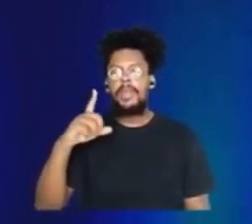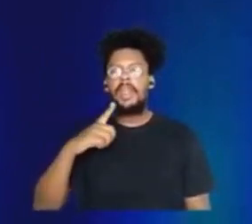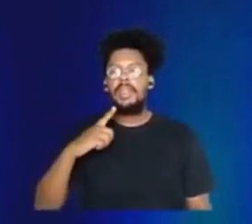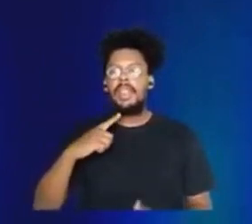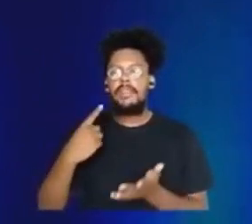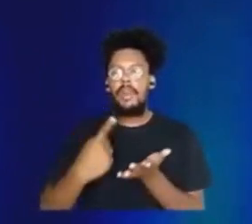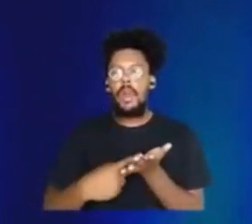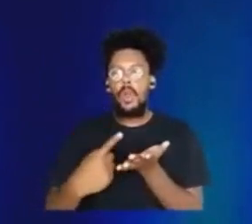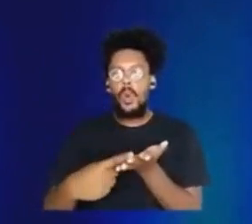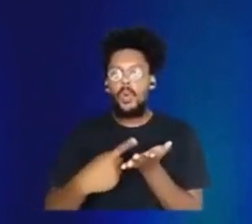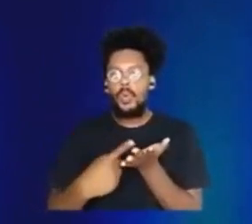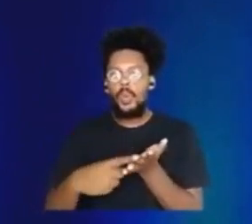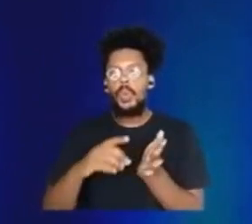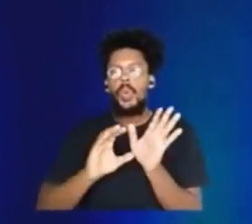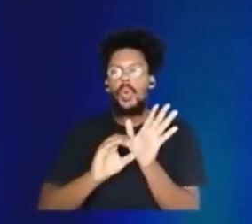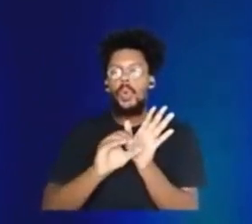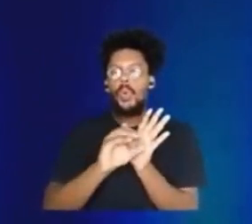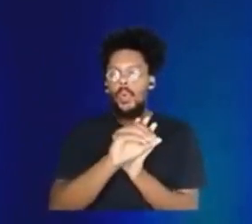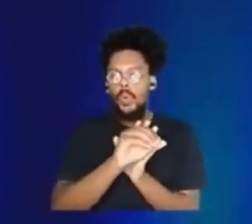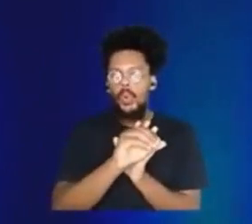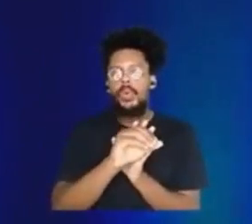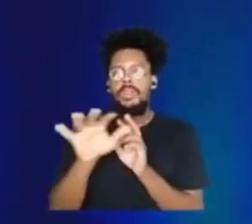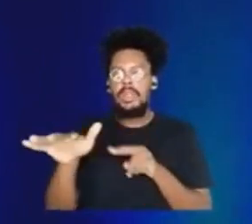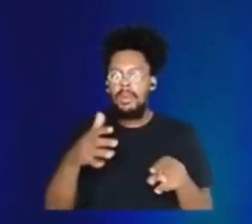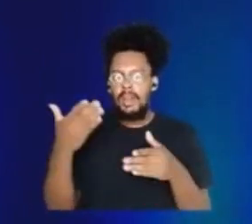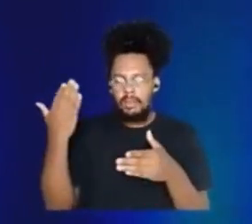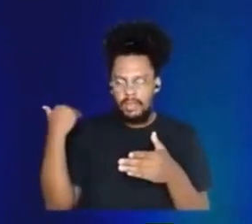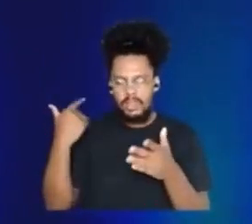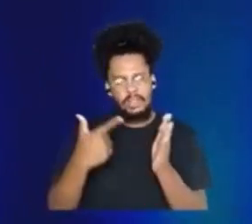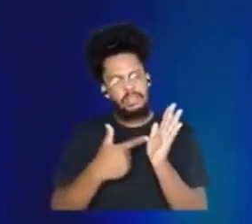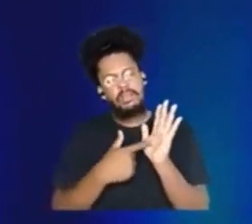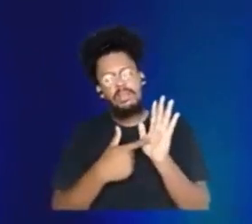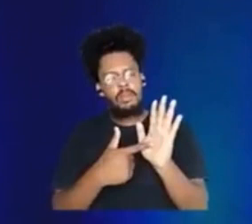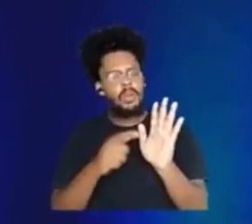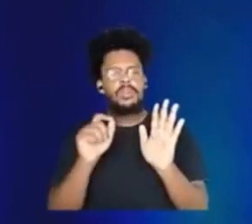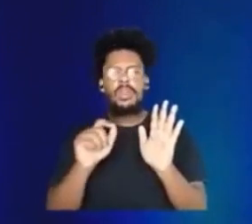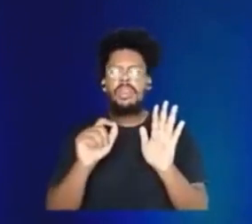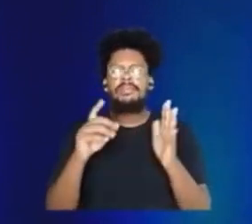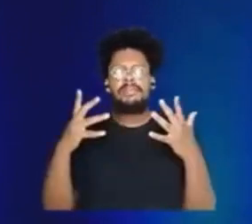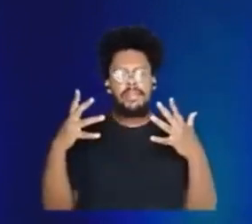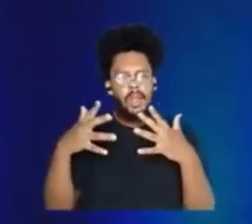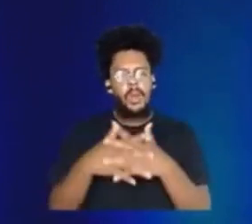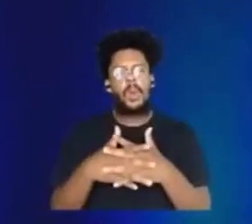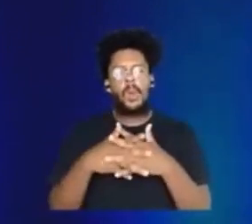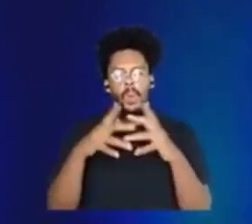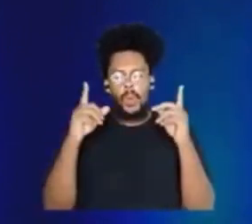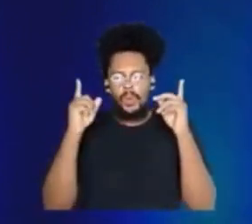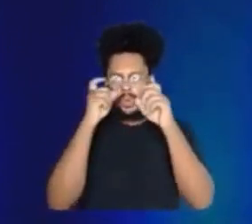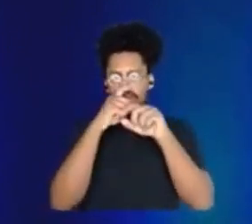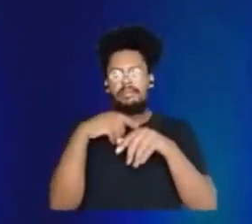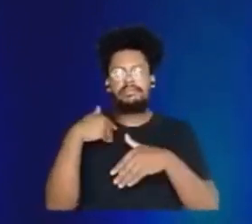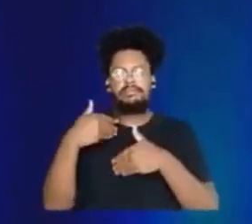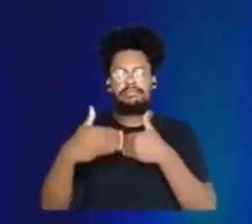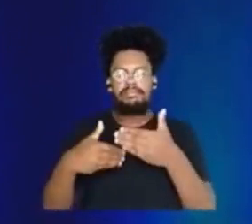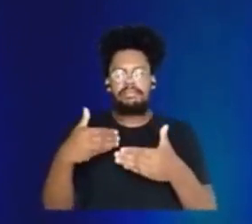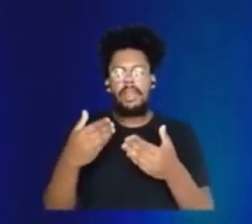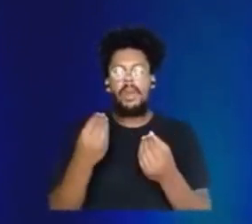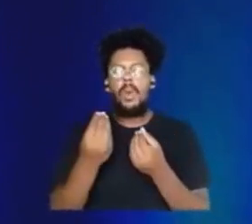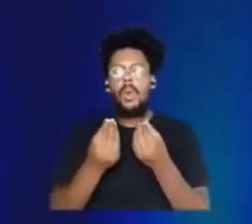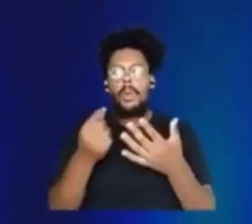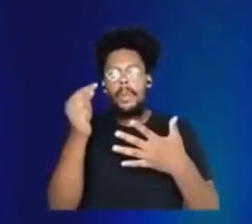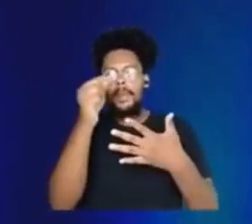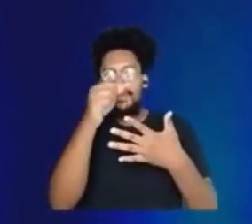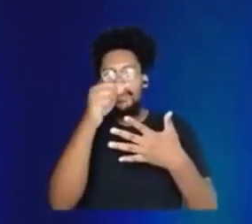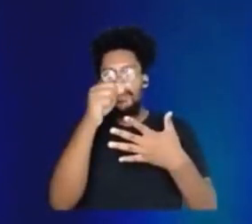mostra que enfim, a complexidade do processo para você conseguir fazer valer determinados princípios que você às vezes aprova em